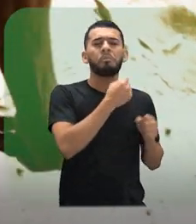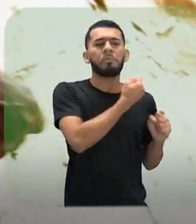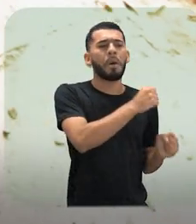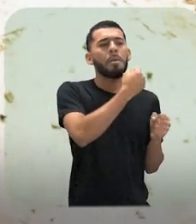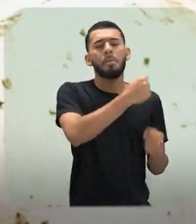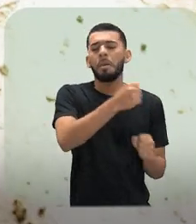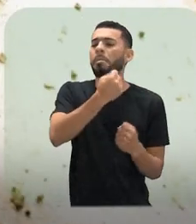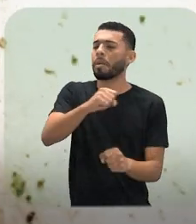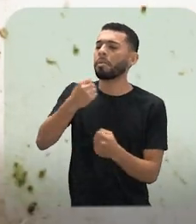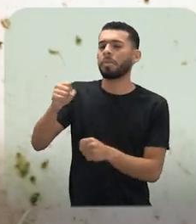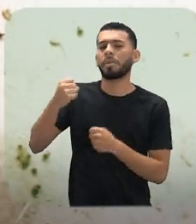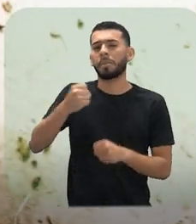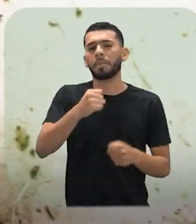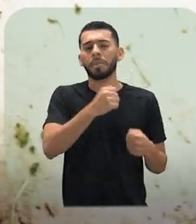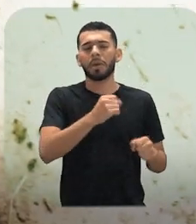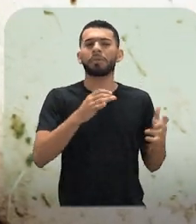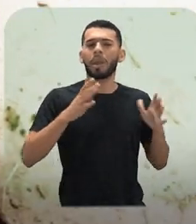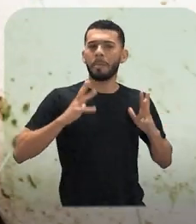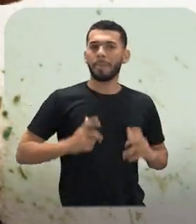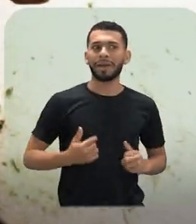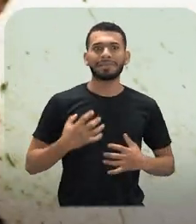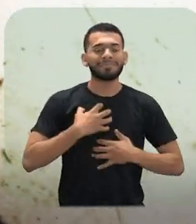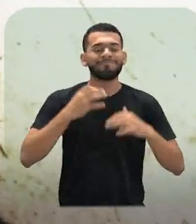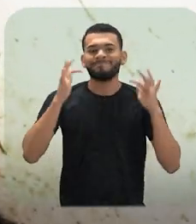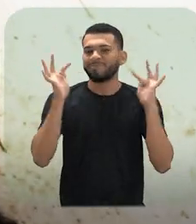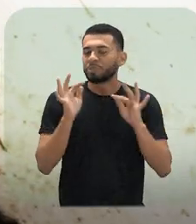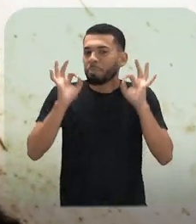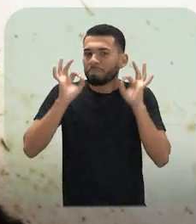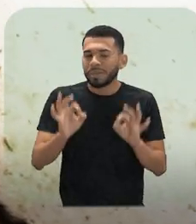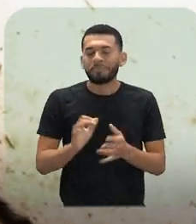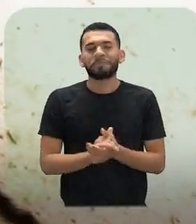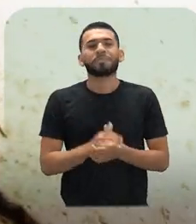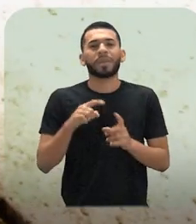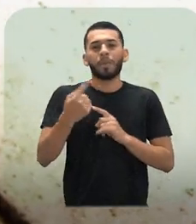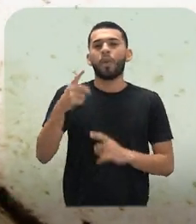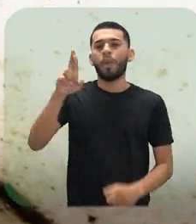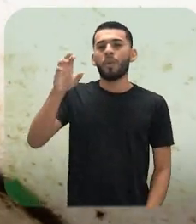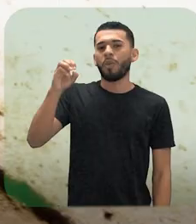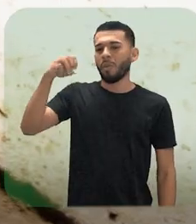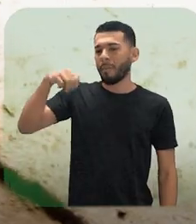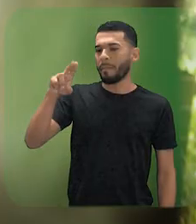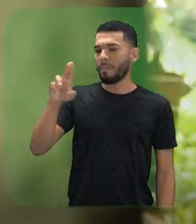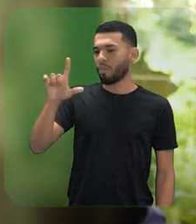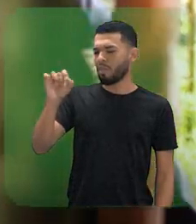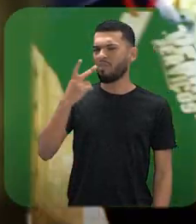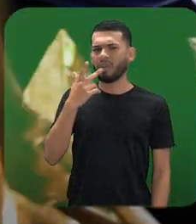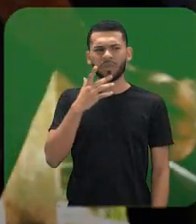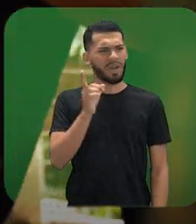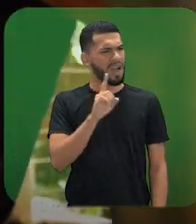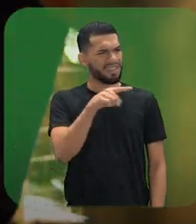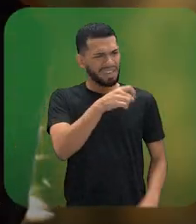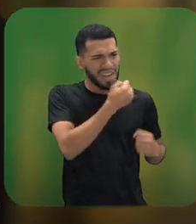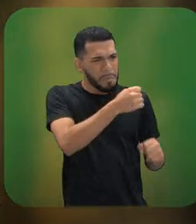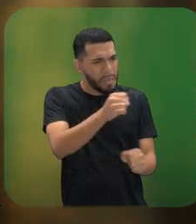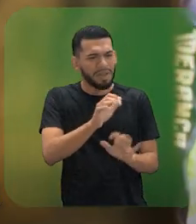eu fui, já que eu peguei a vassoura, comecei limpando lá, alegre pra caramba. Aí depois Rômulo chegou e disse,